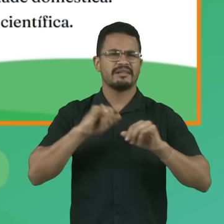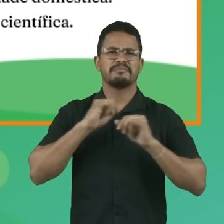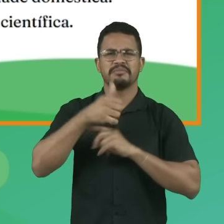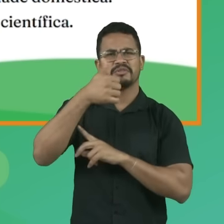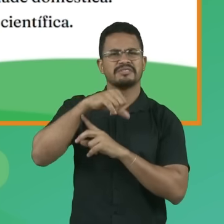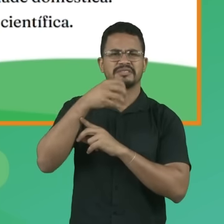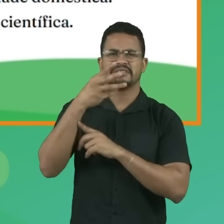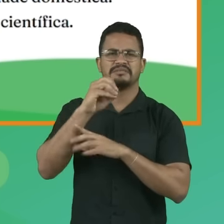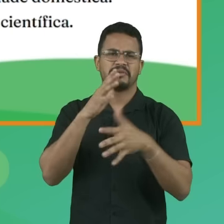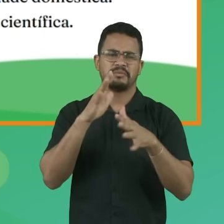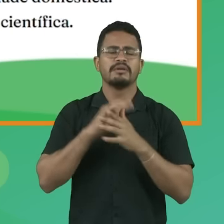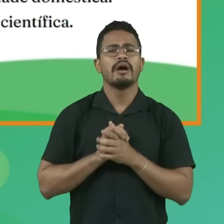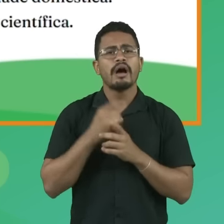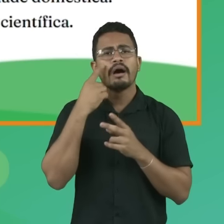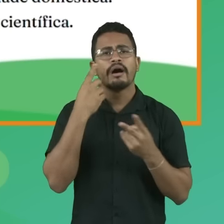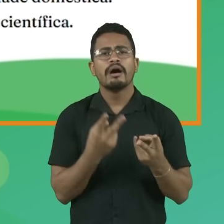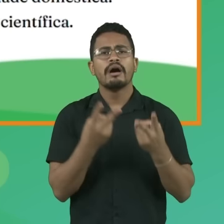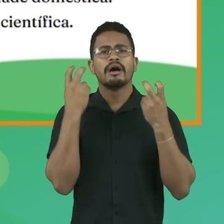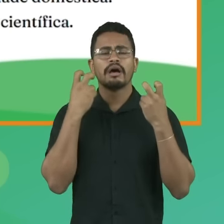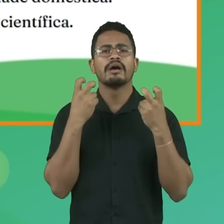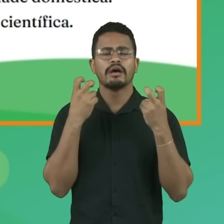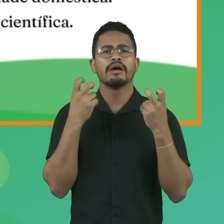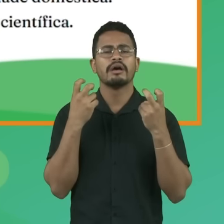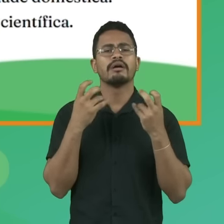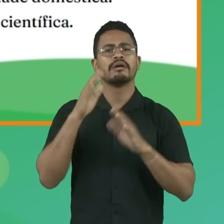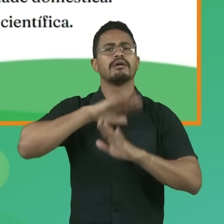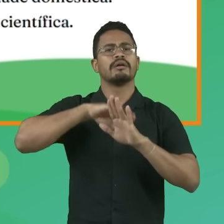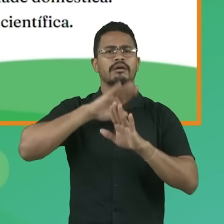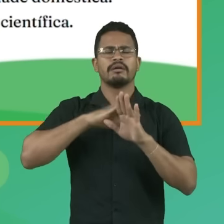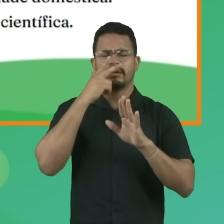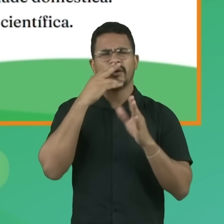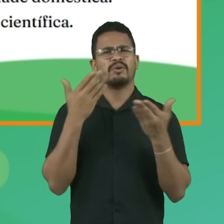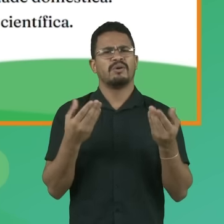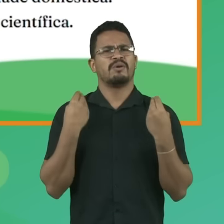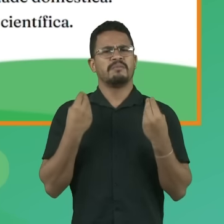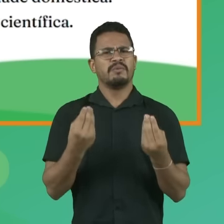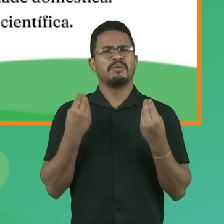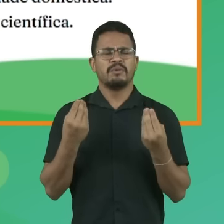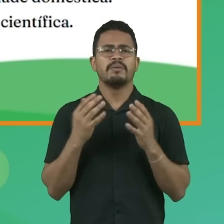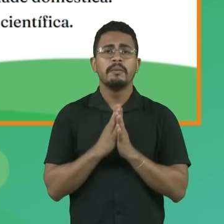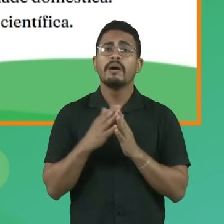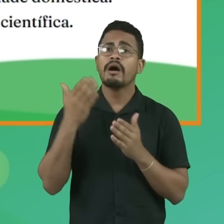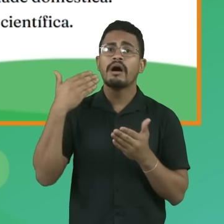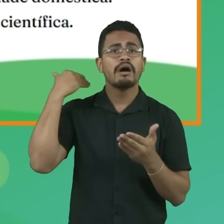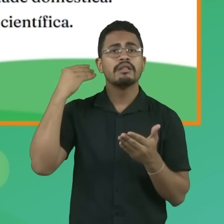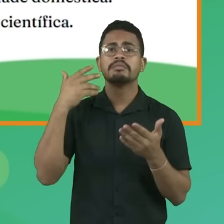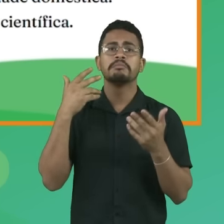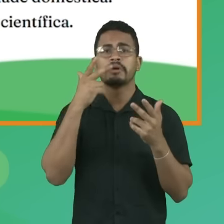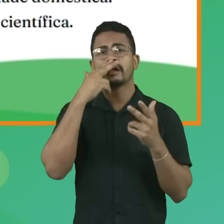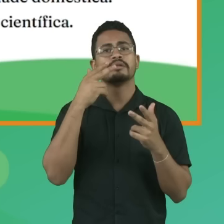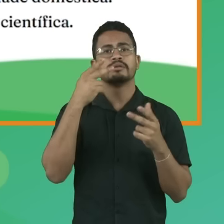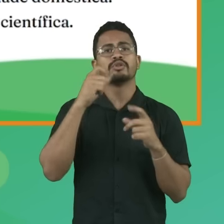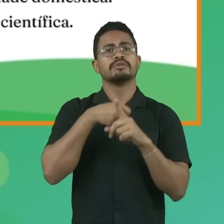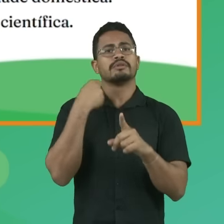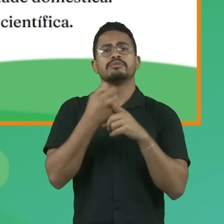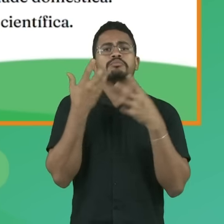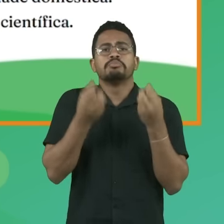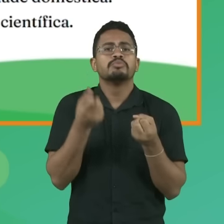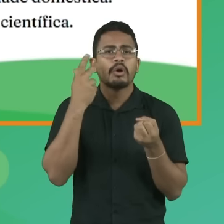E a gente já vê aí, hoje a gente vê isso como um absurdo, né? Mas na época, não. Então, eles, para